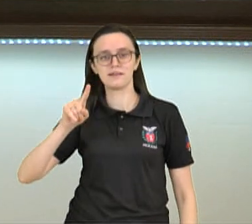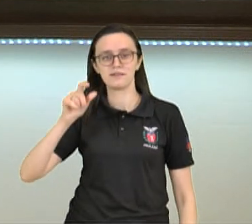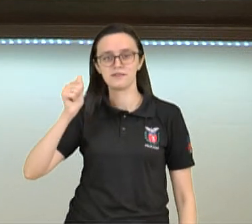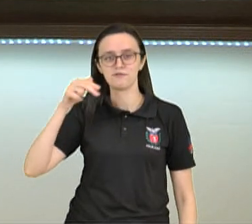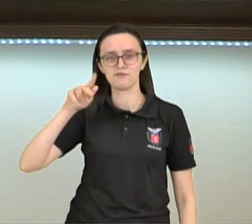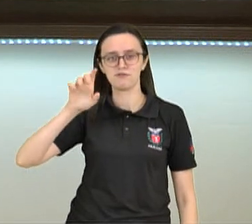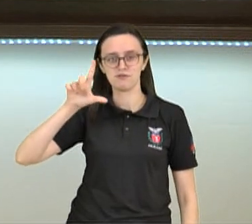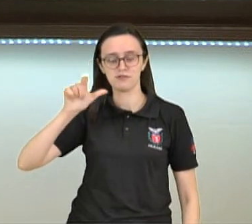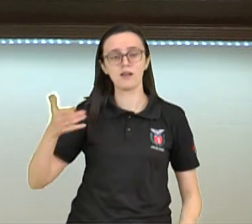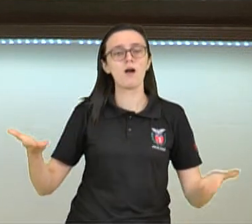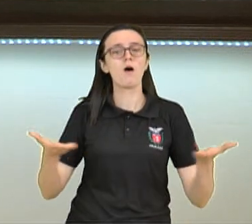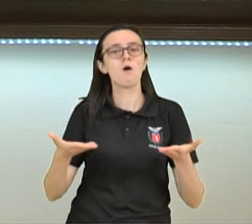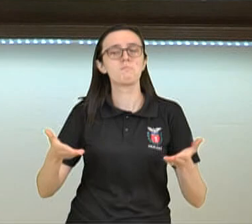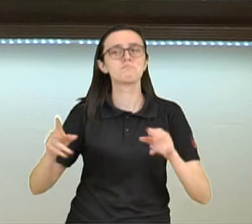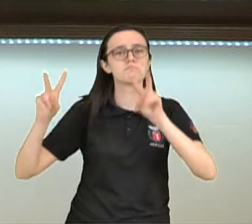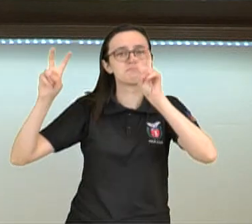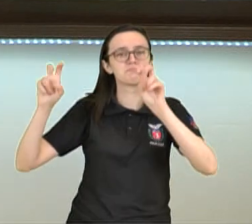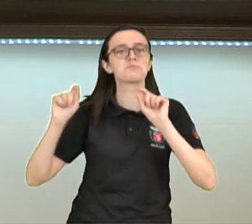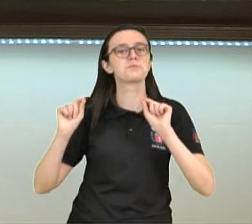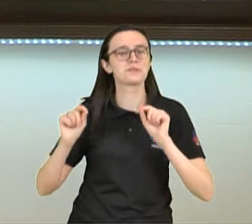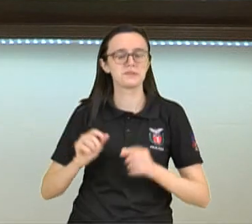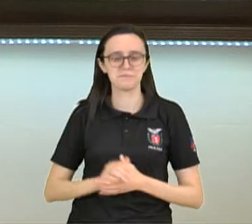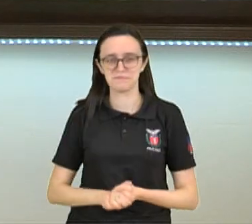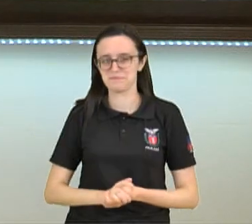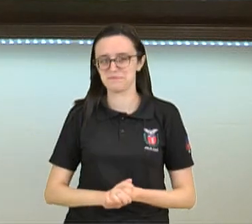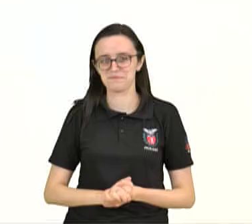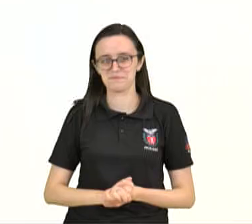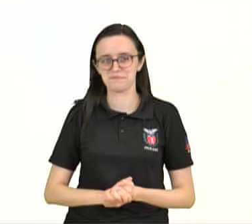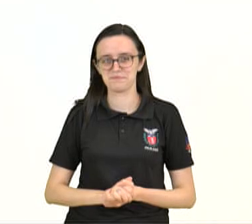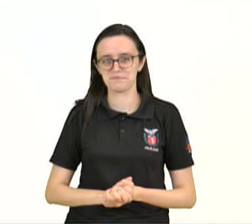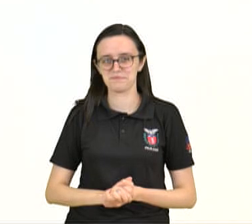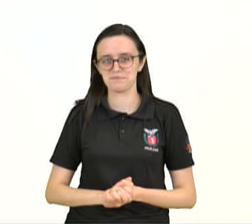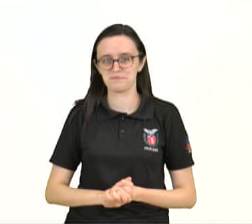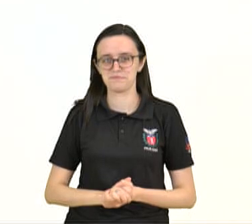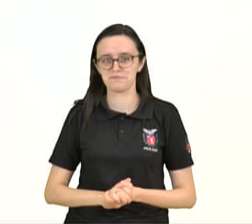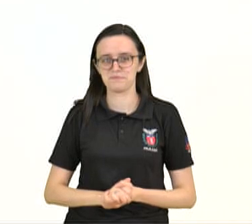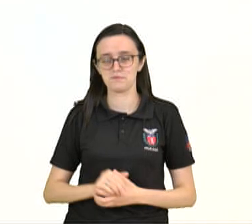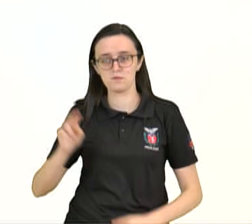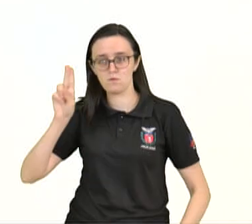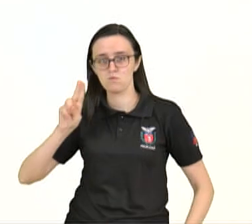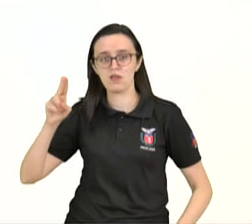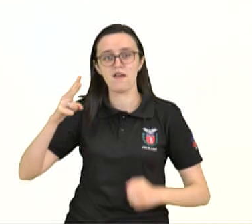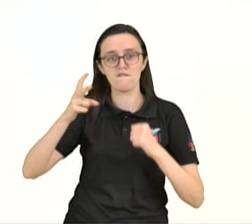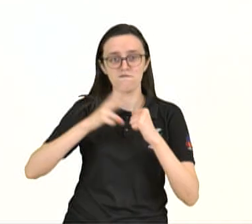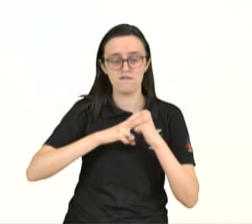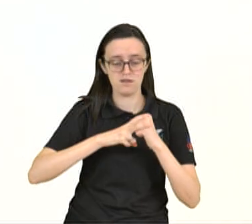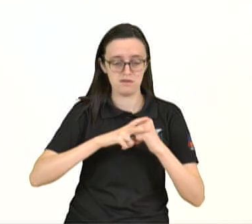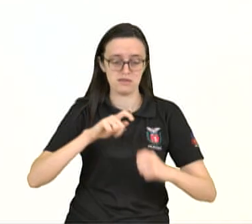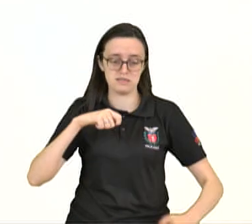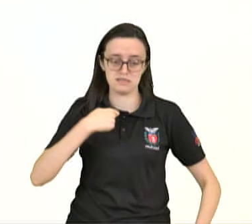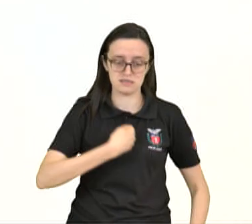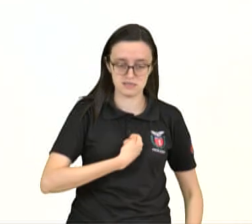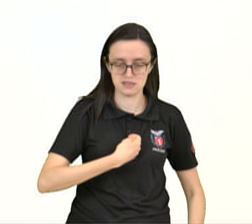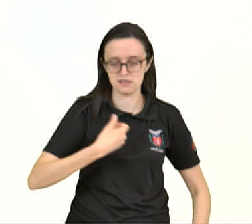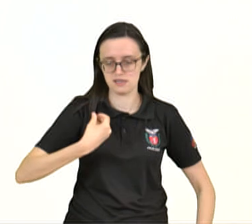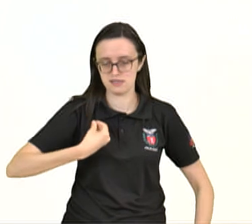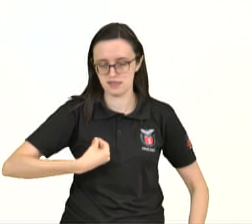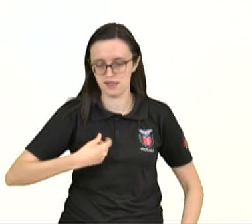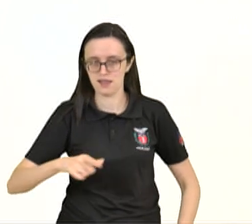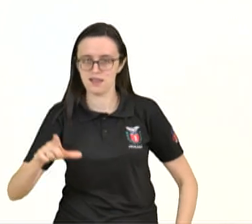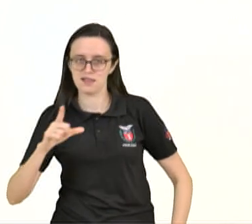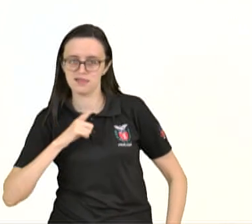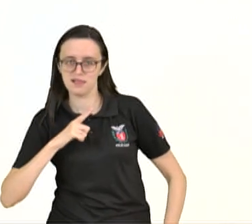trabalhar com vocês hoje o seguinte assunto. Emprego dos verbos ser, estar e ter, em espanhol,